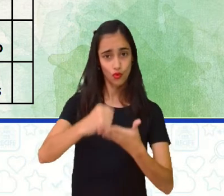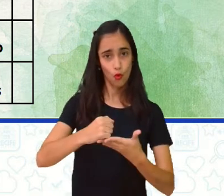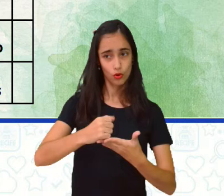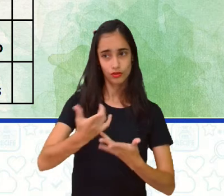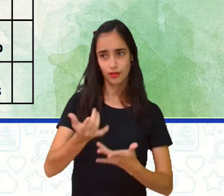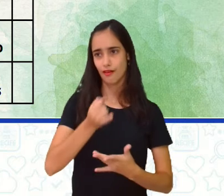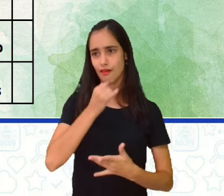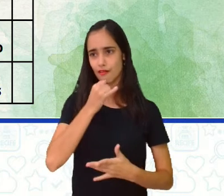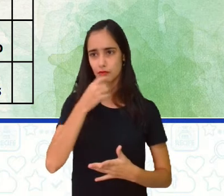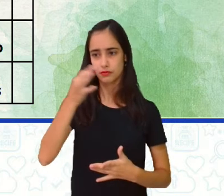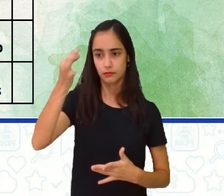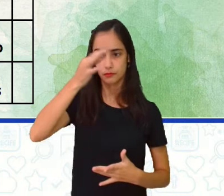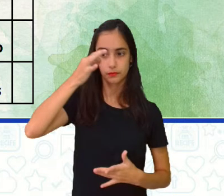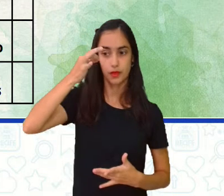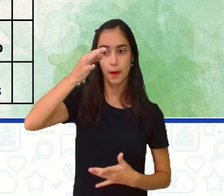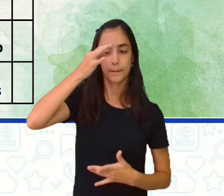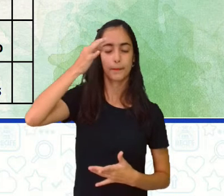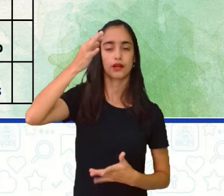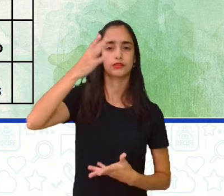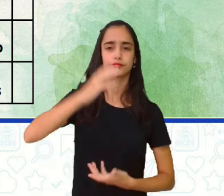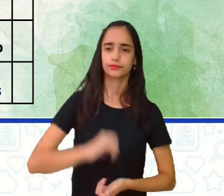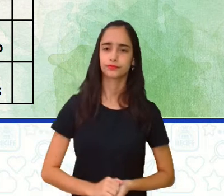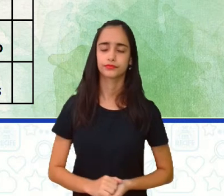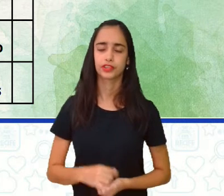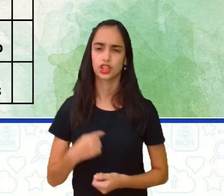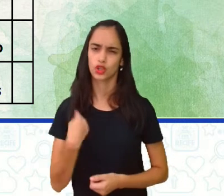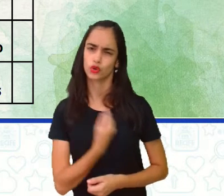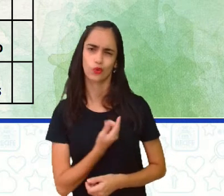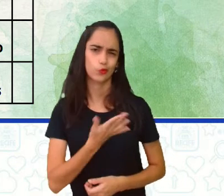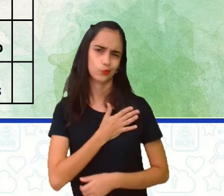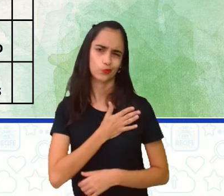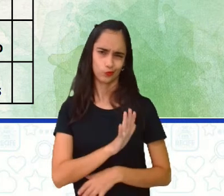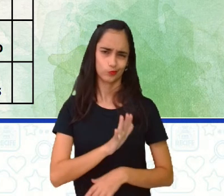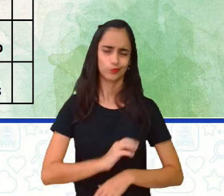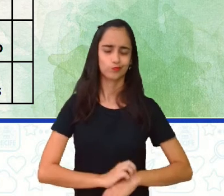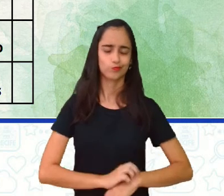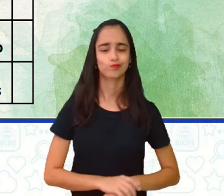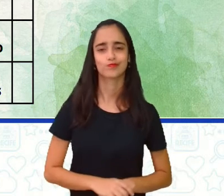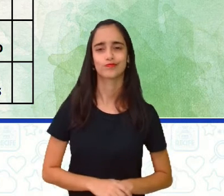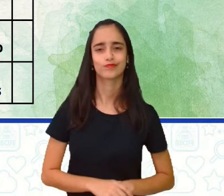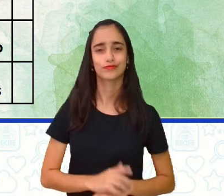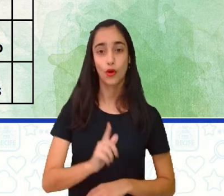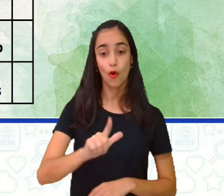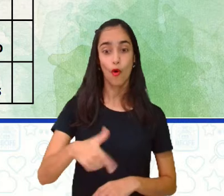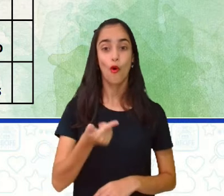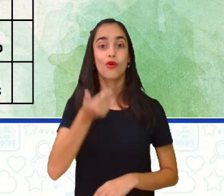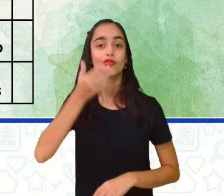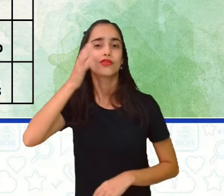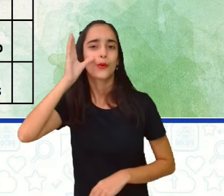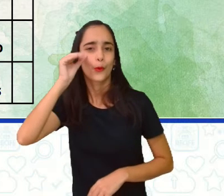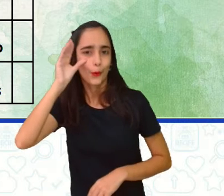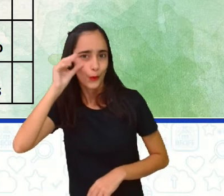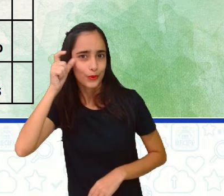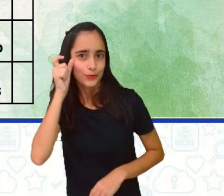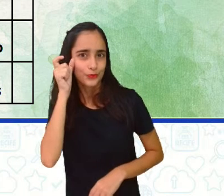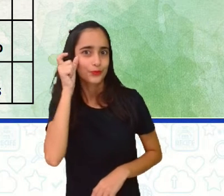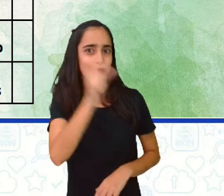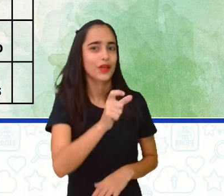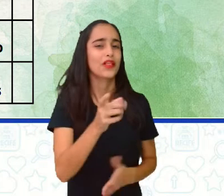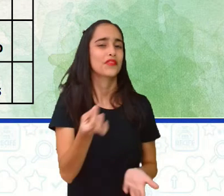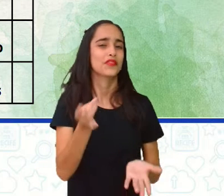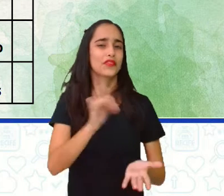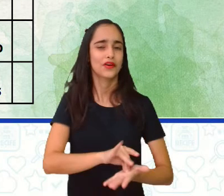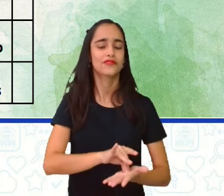parte mais interna do nosso olho, esses invasores. Então, ele tem essa capacidade. Olha outra curiosidade bem interessante de